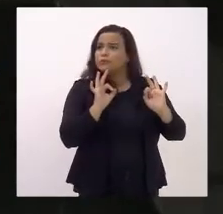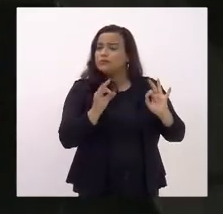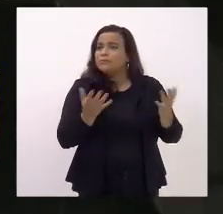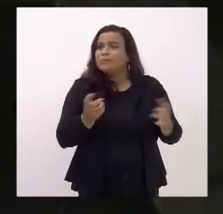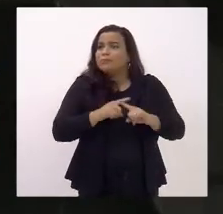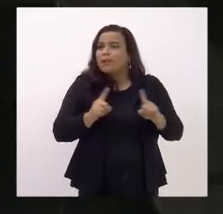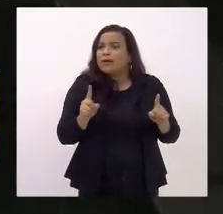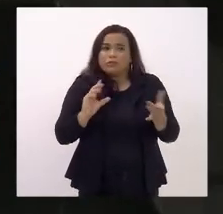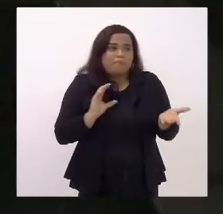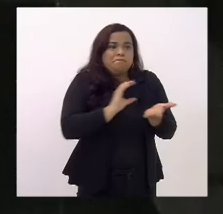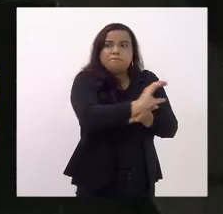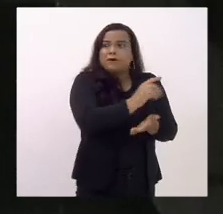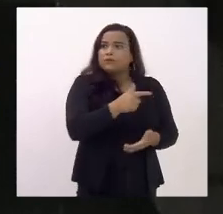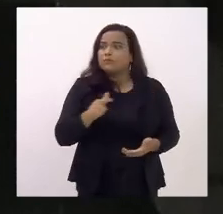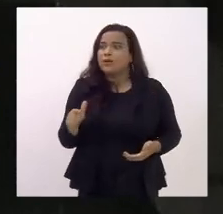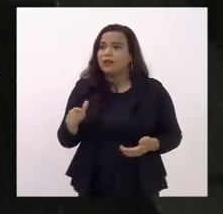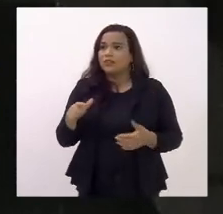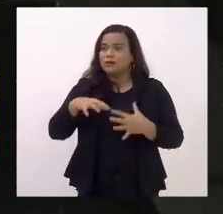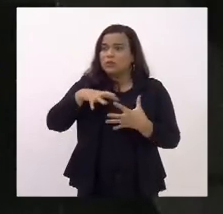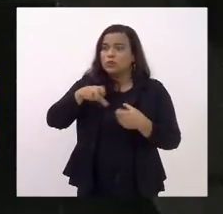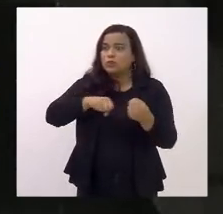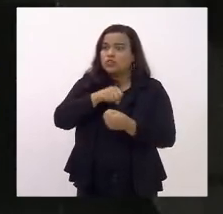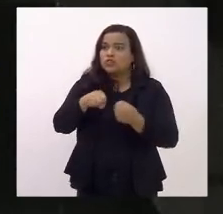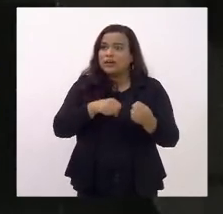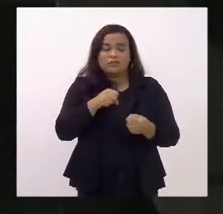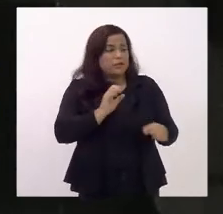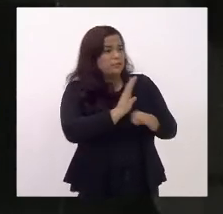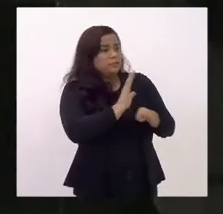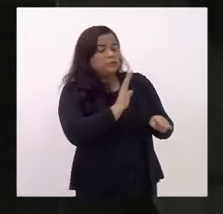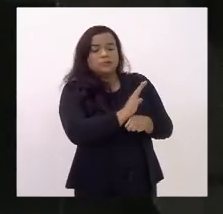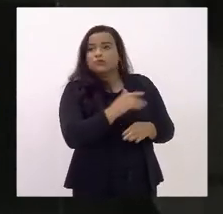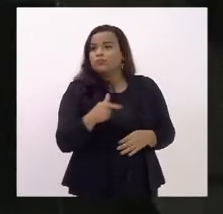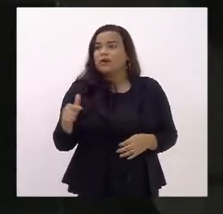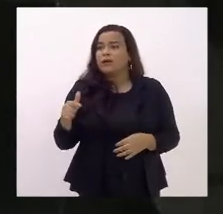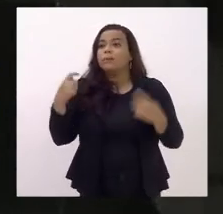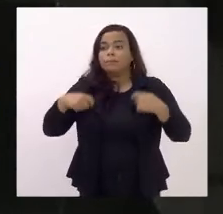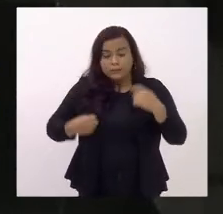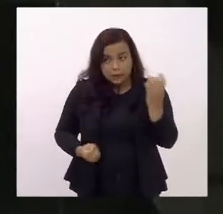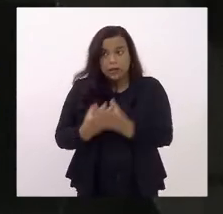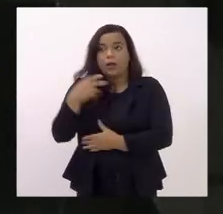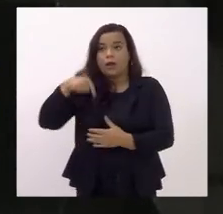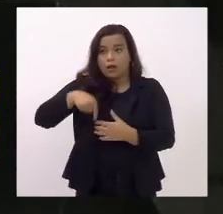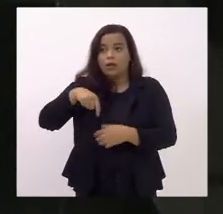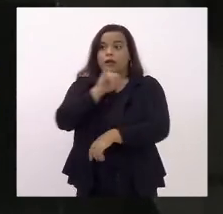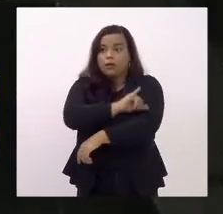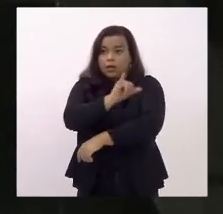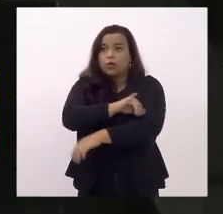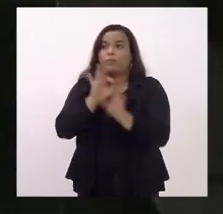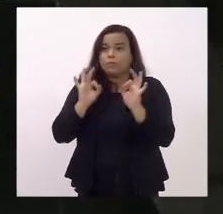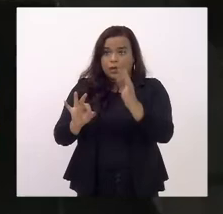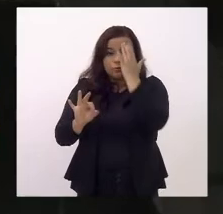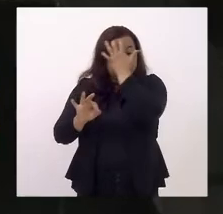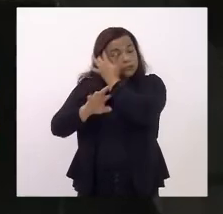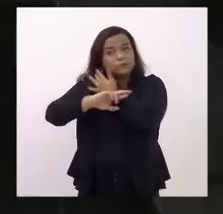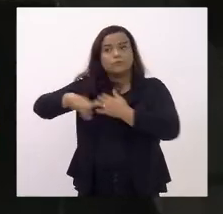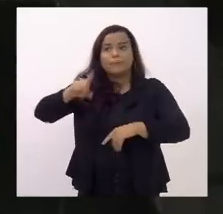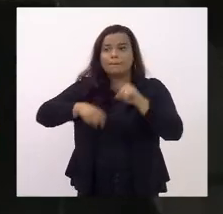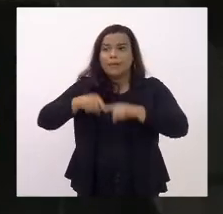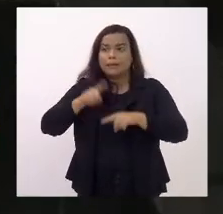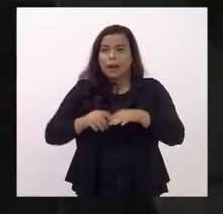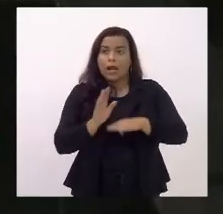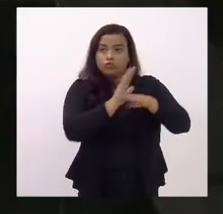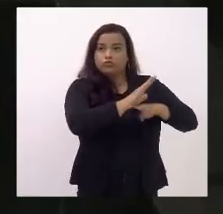preciso garantir que nós possamos, inclusive, produzir no Rio de Janeiro os insumos necessários ao fortalecimento desse Sistema Único de Saúde.